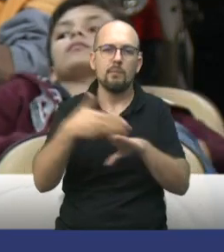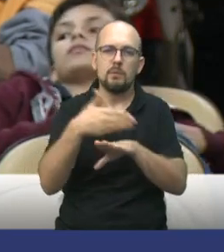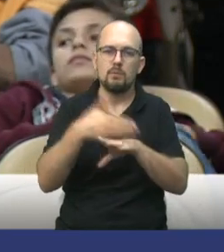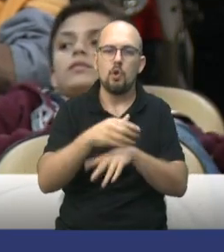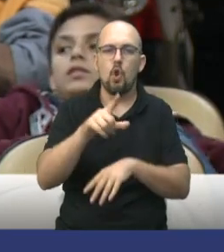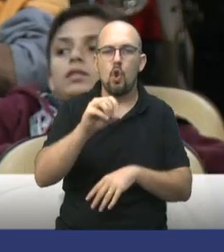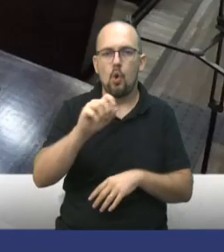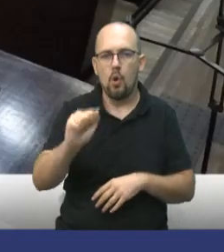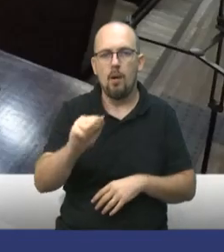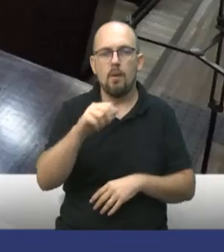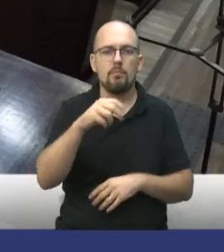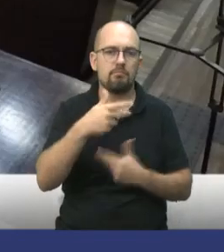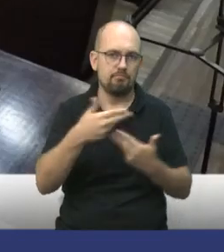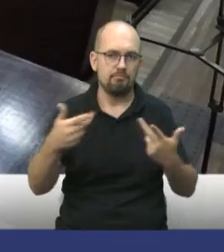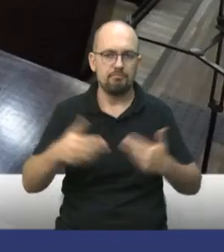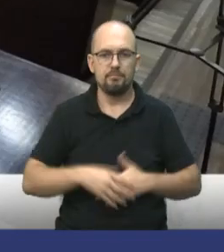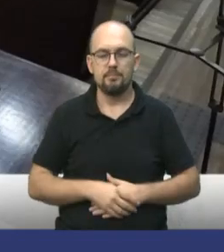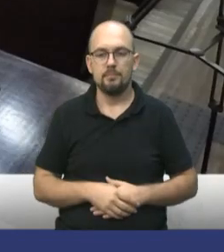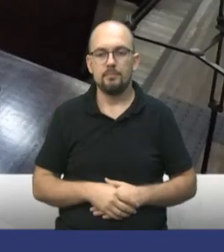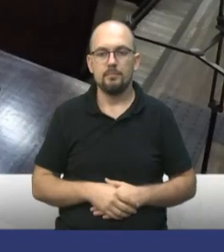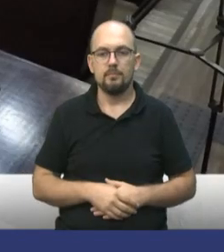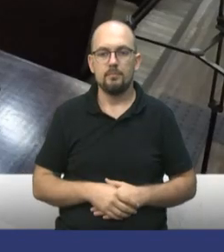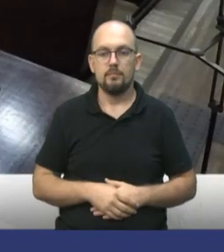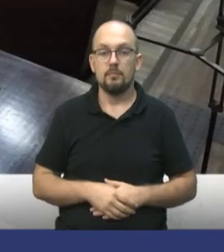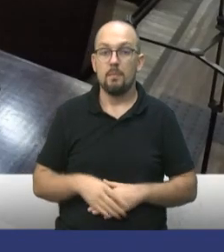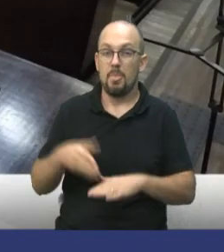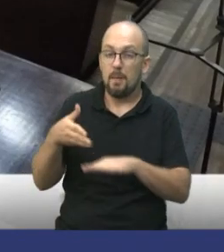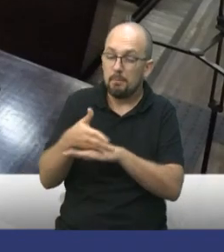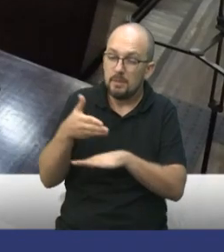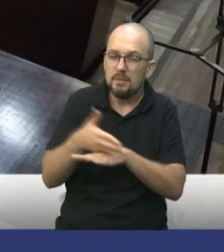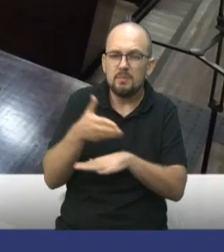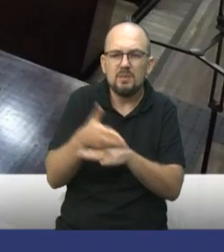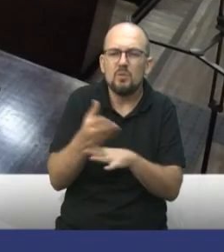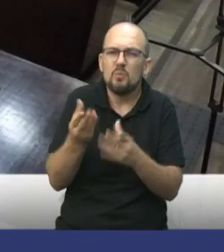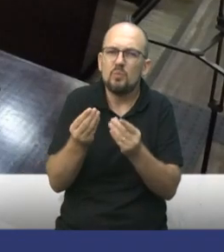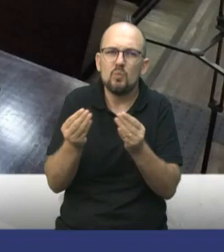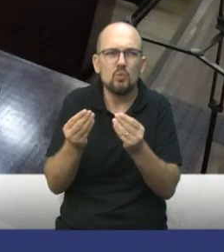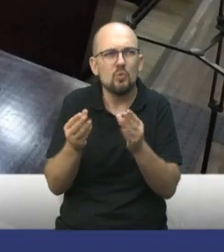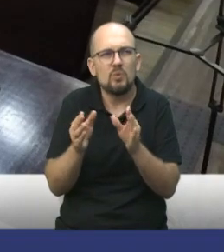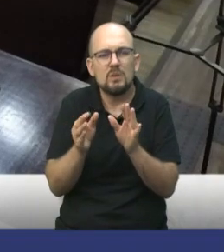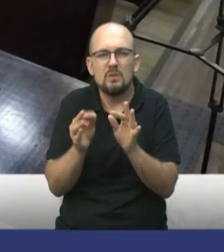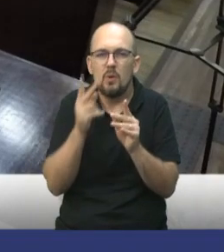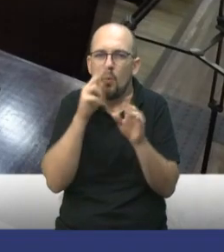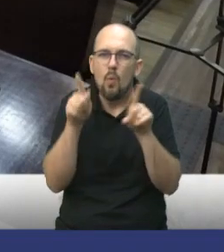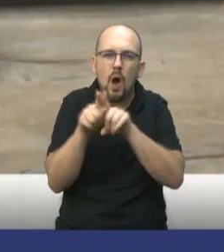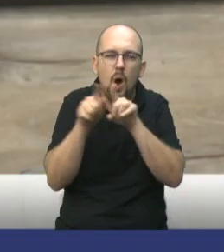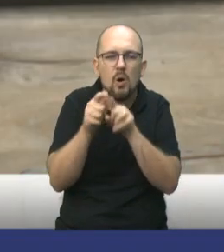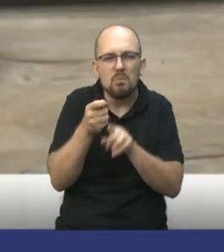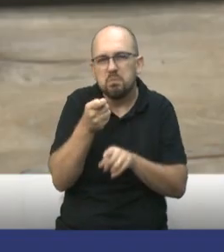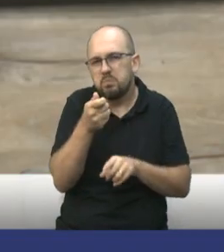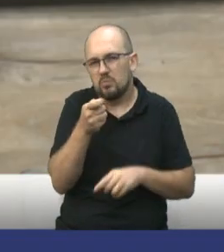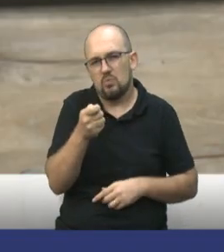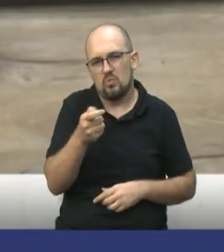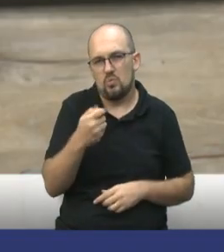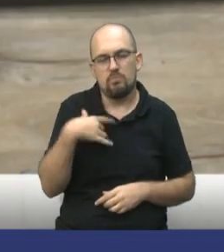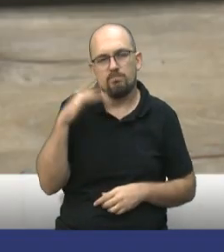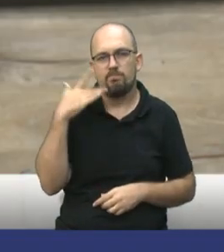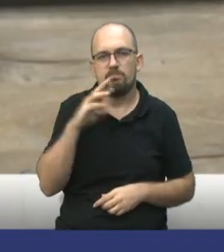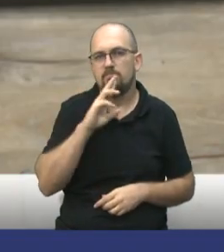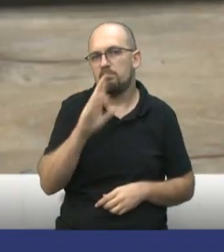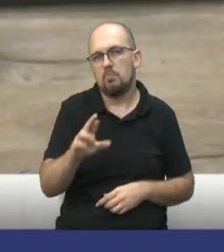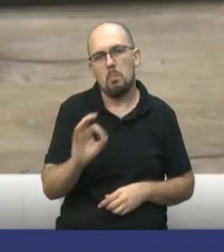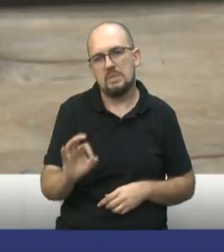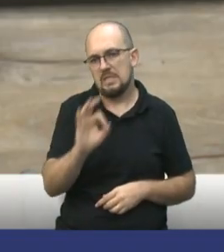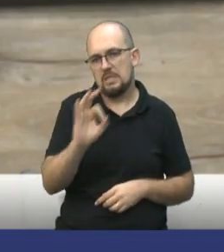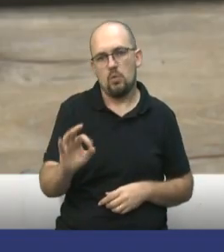LOA. A participação tem sido muito acanhada. Eu não vou saber te informar em percentual, mas